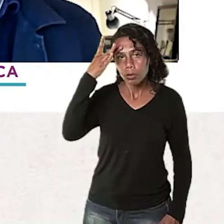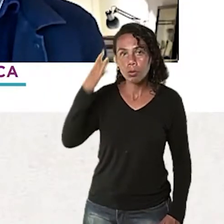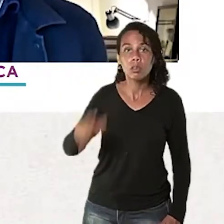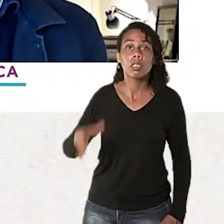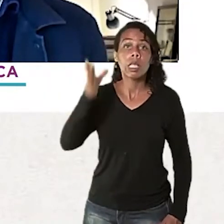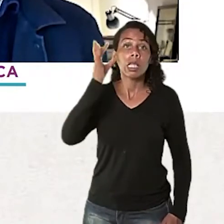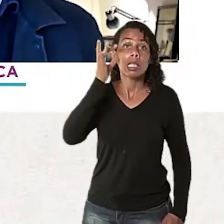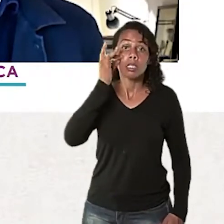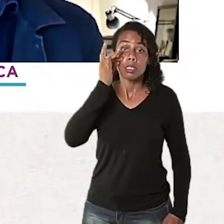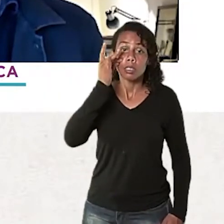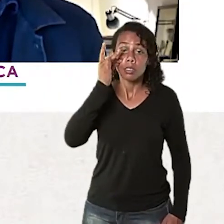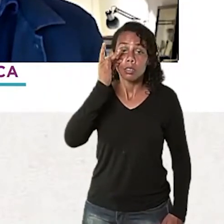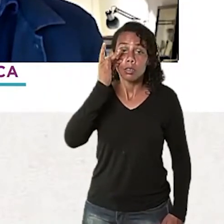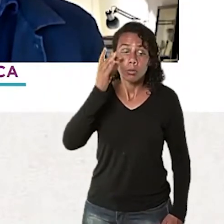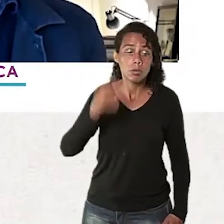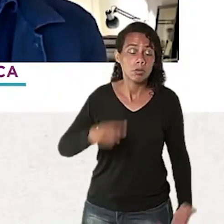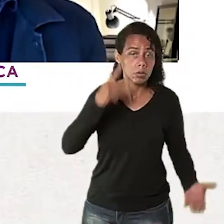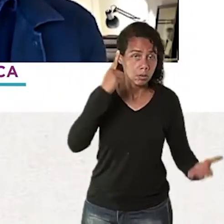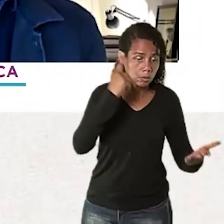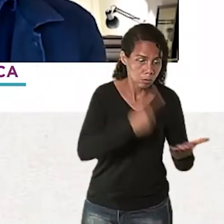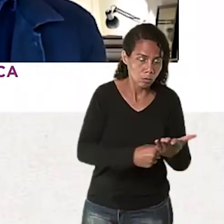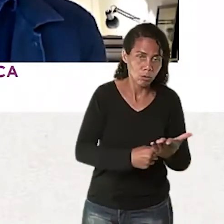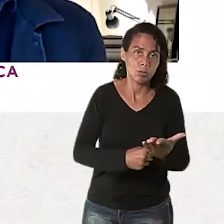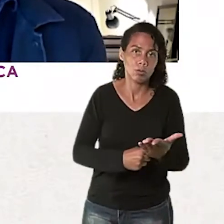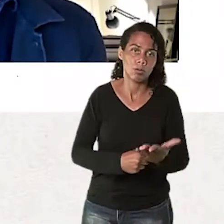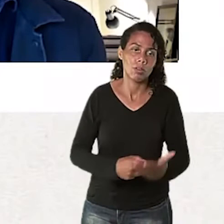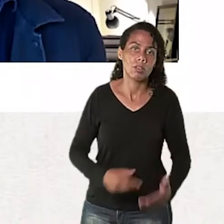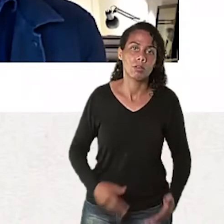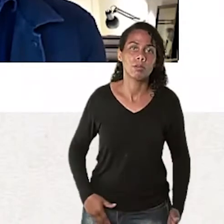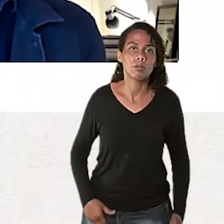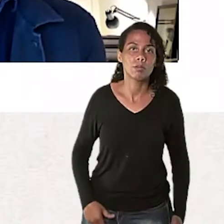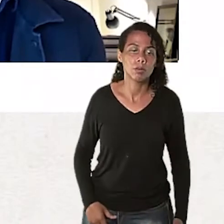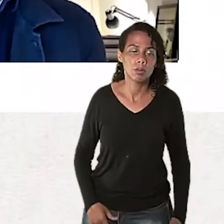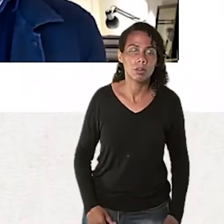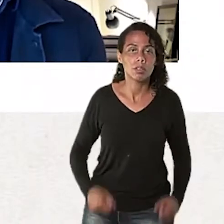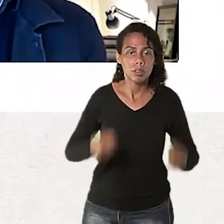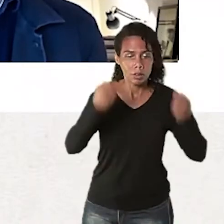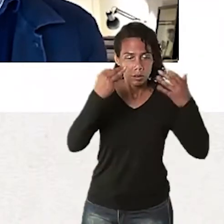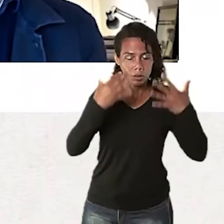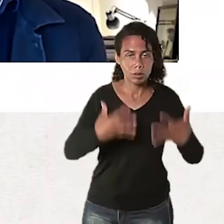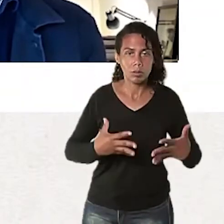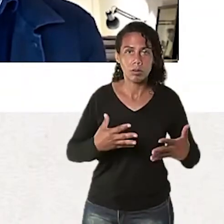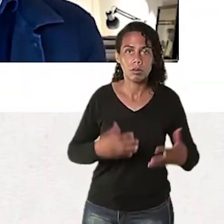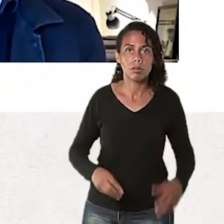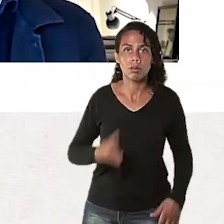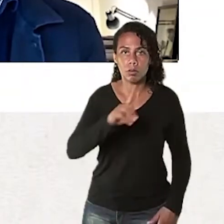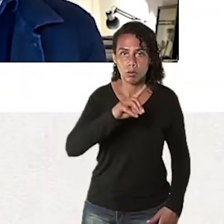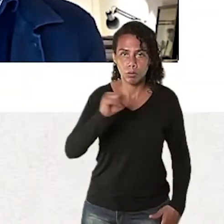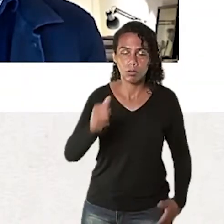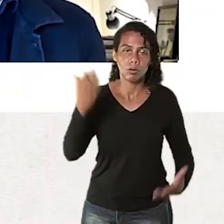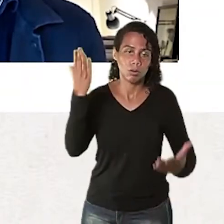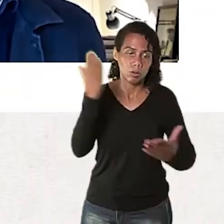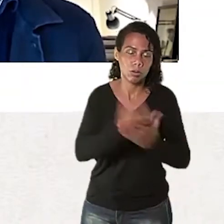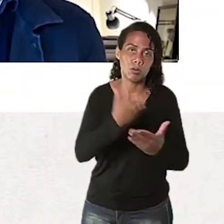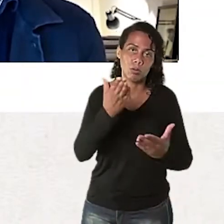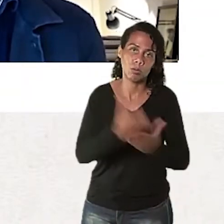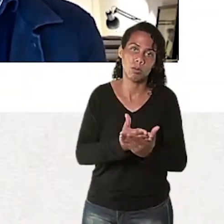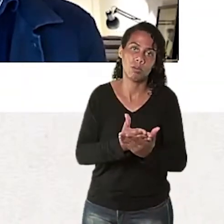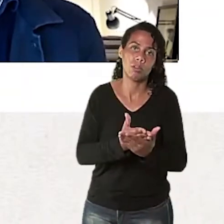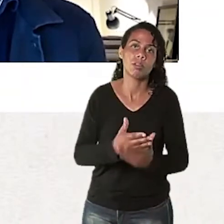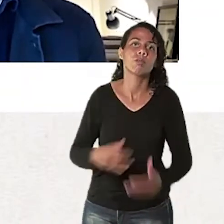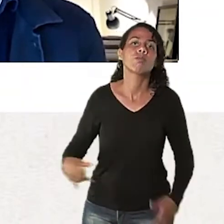super importante, porque, na verdade, essa questão é muito maior do que eu. ela me ultrapassa grandemente.